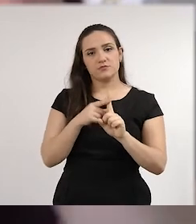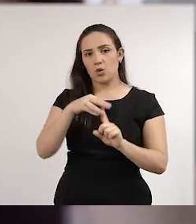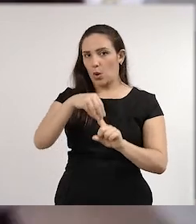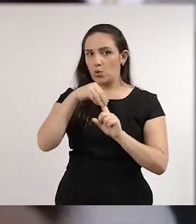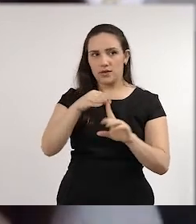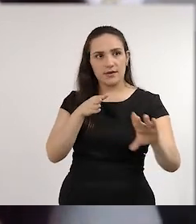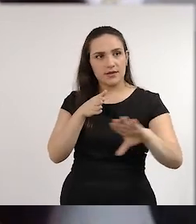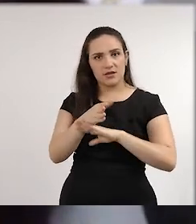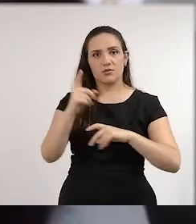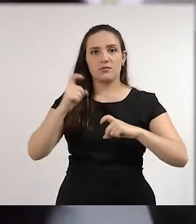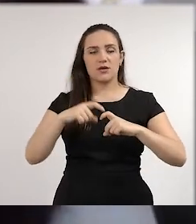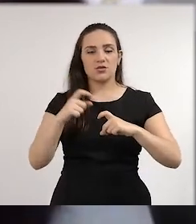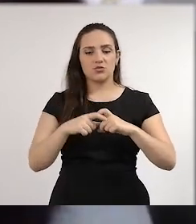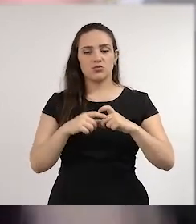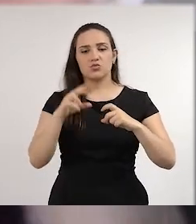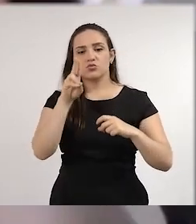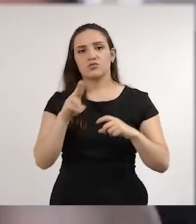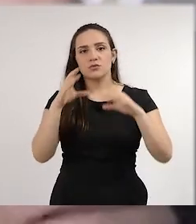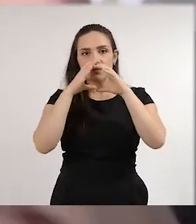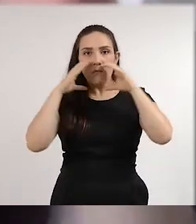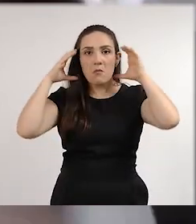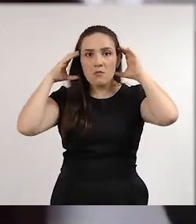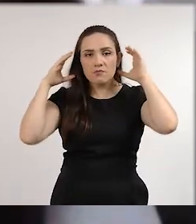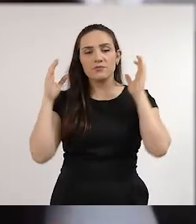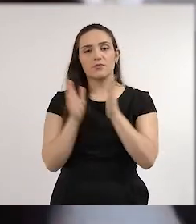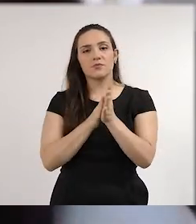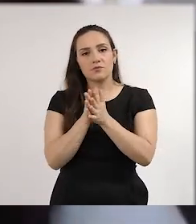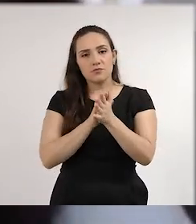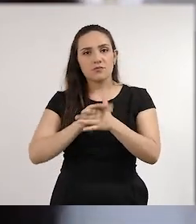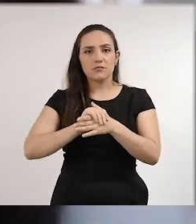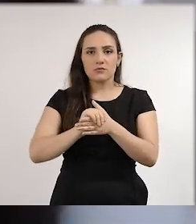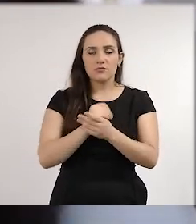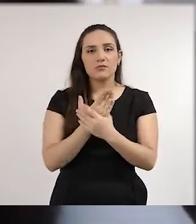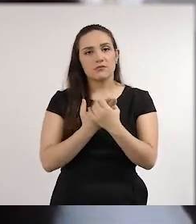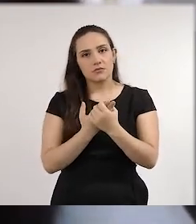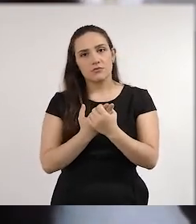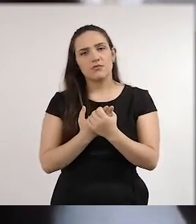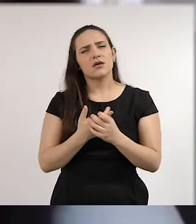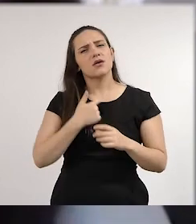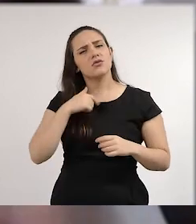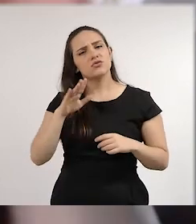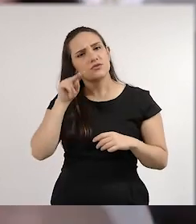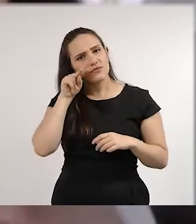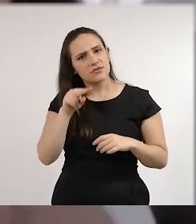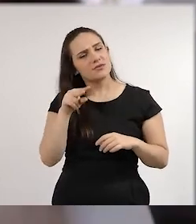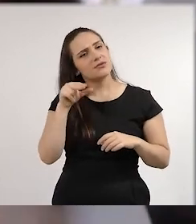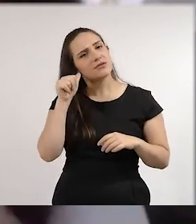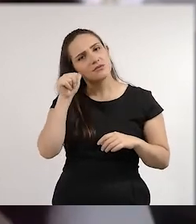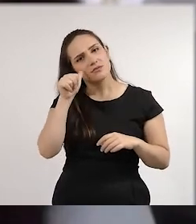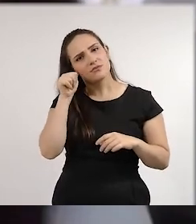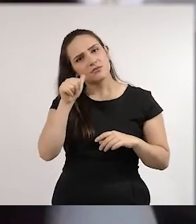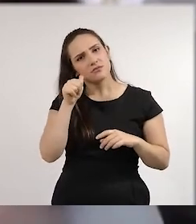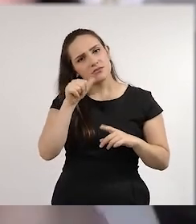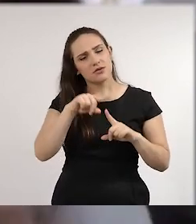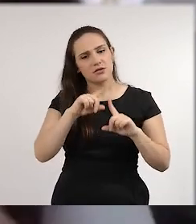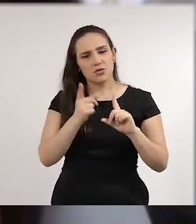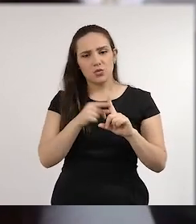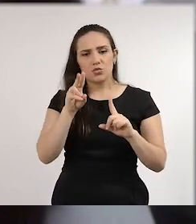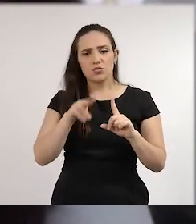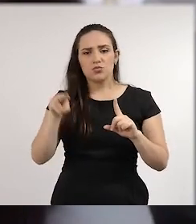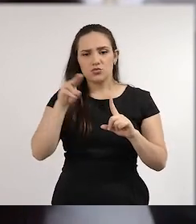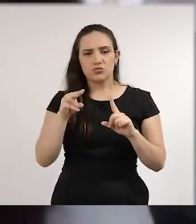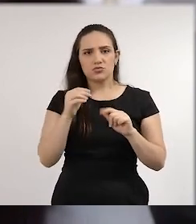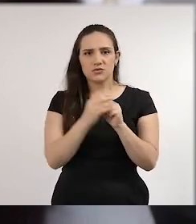lavar a mão. Eu tenho percebido que existem gestantes que chegam com luvas. E elas usam aquela luva o dia inteiro. Aquilo não